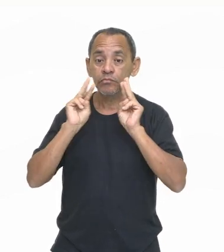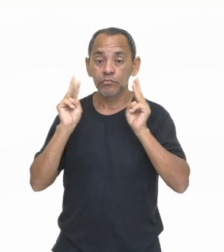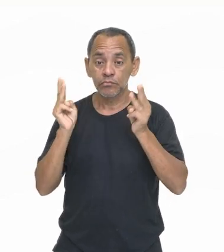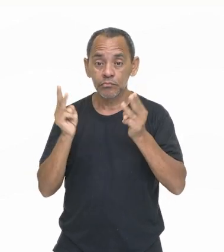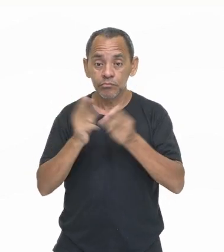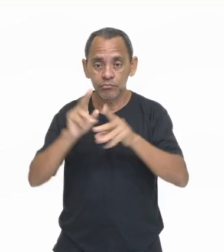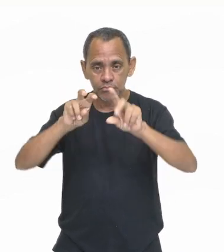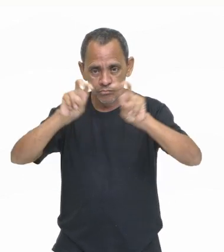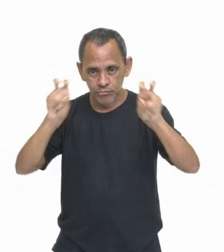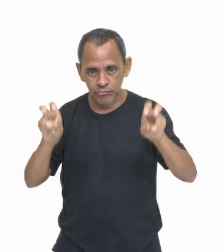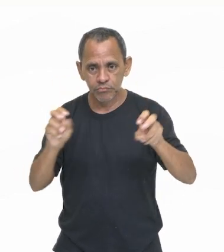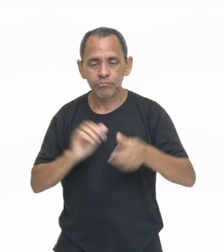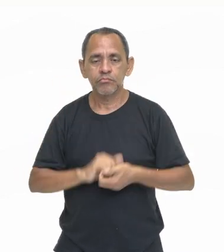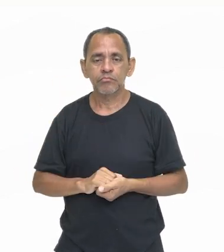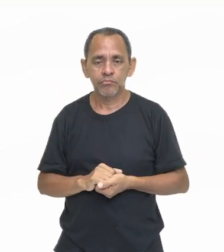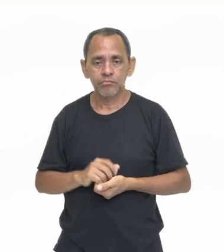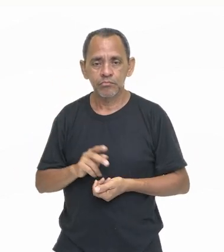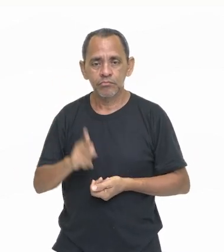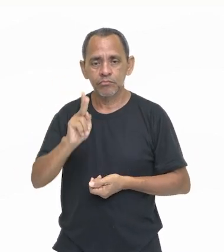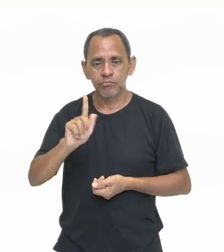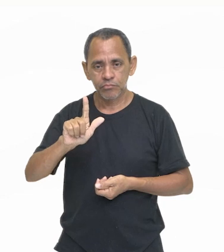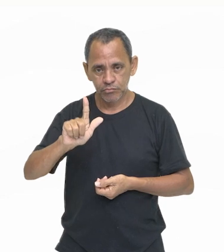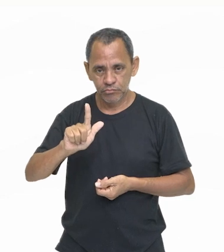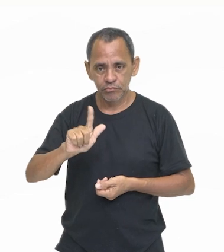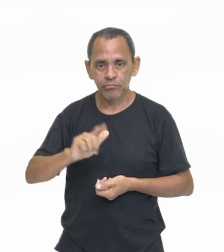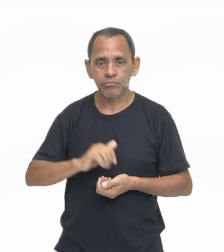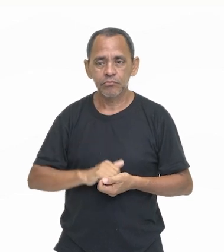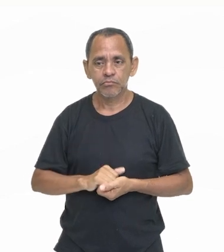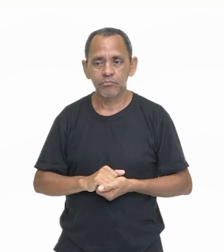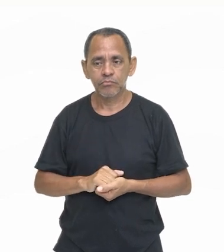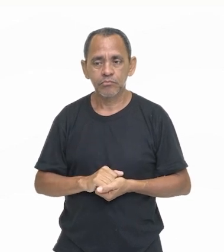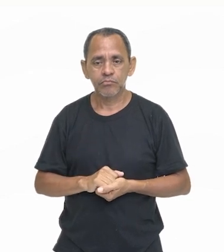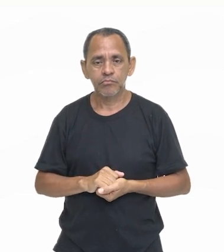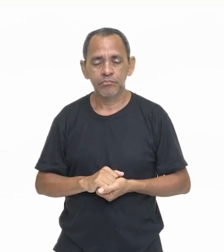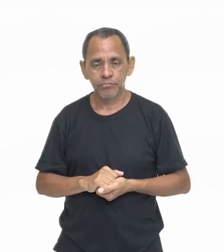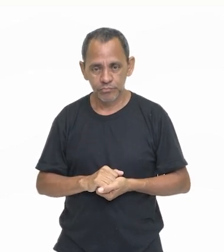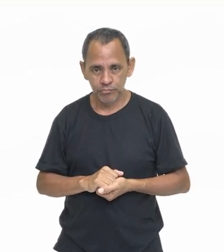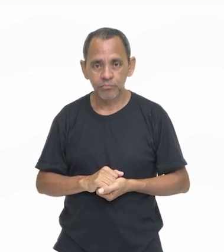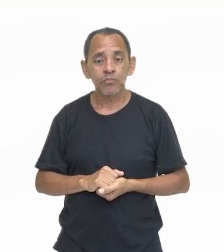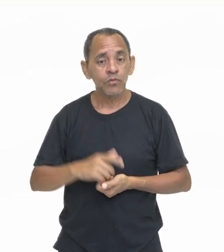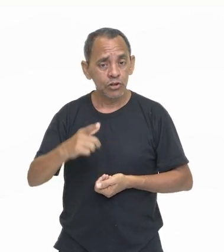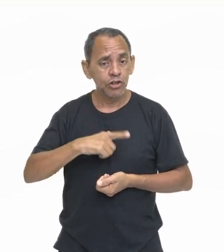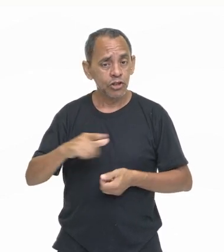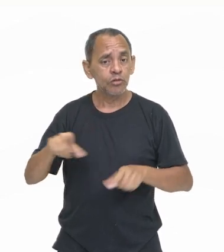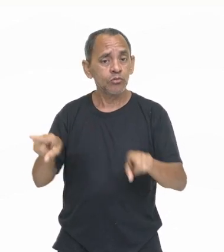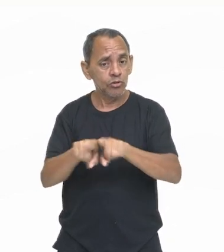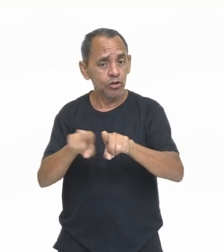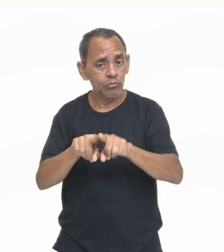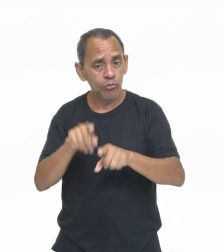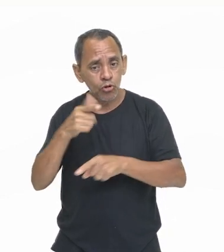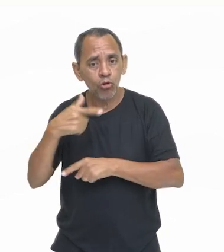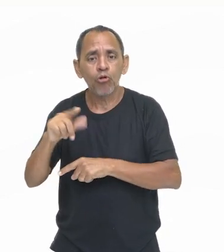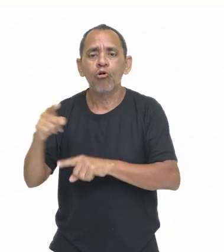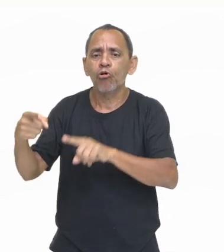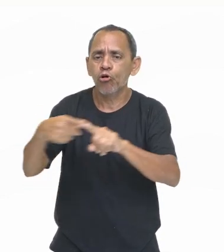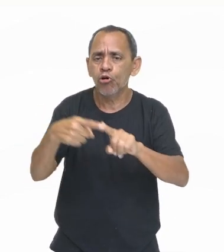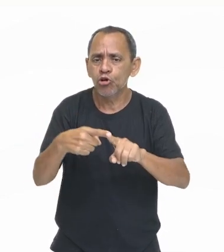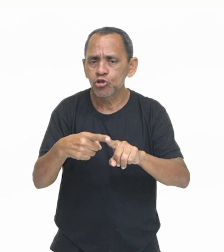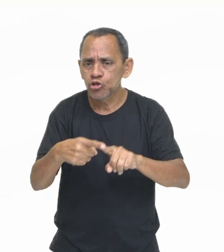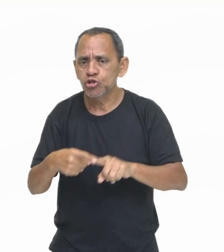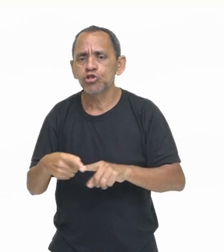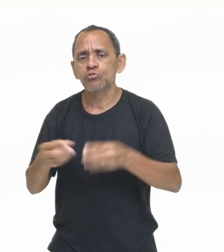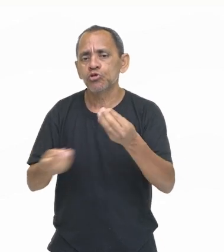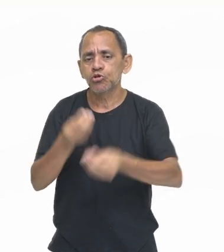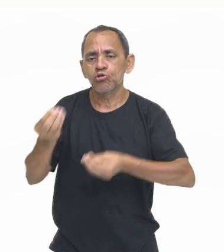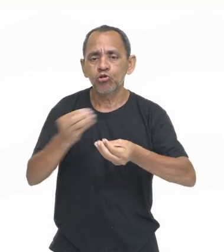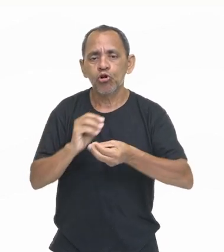é o quilograma, certo? Porém, pessoal, nós temos outras maneiras de representar a medida de massa. E são elas que vocês estão vendo